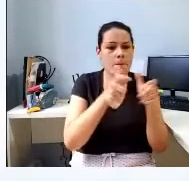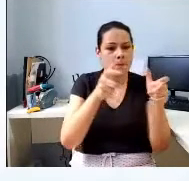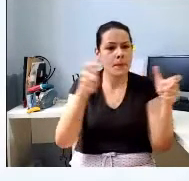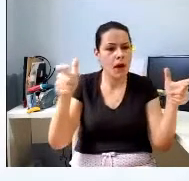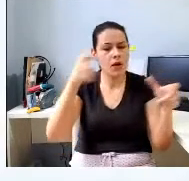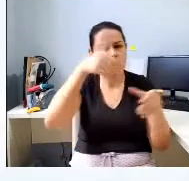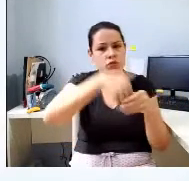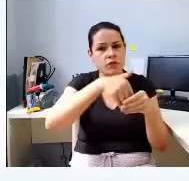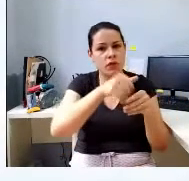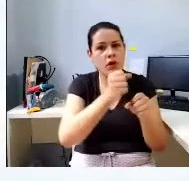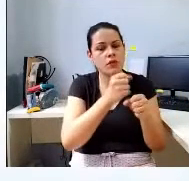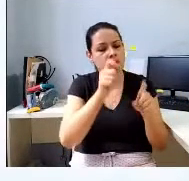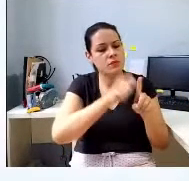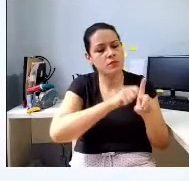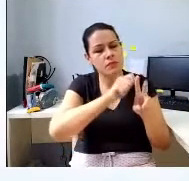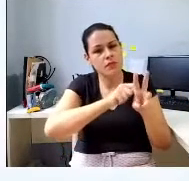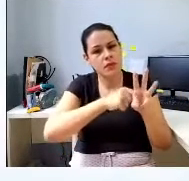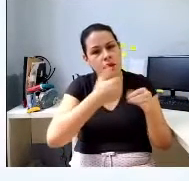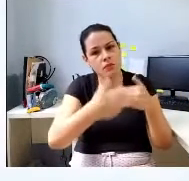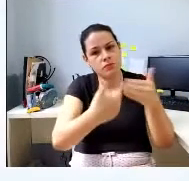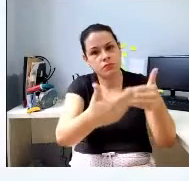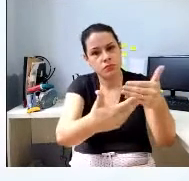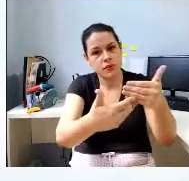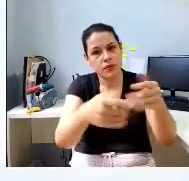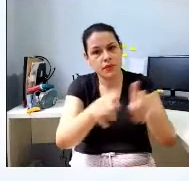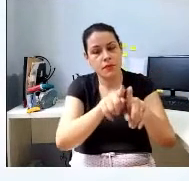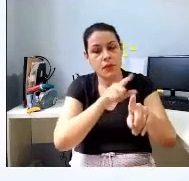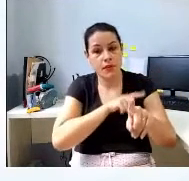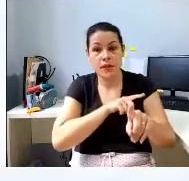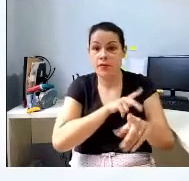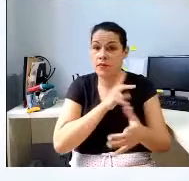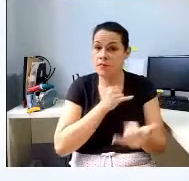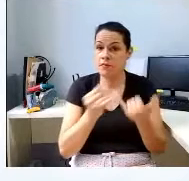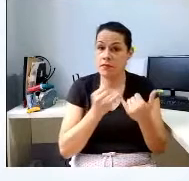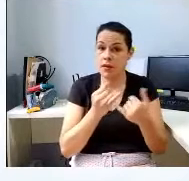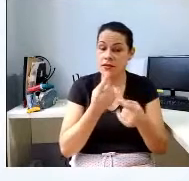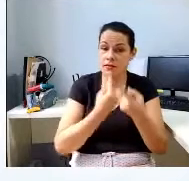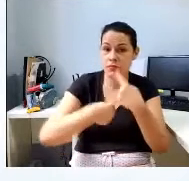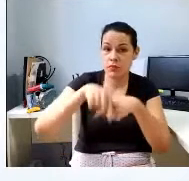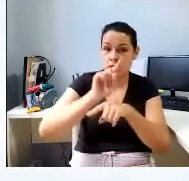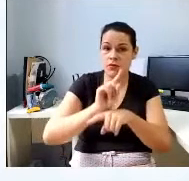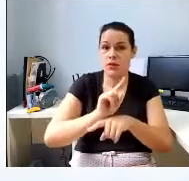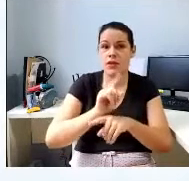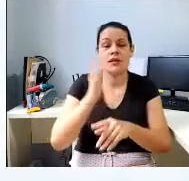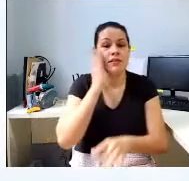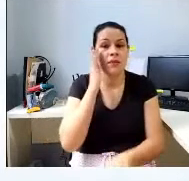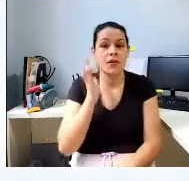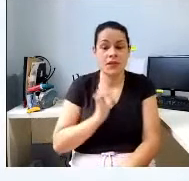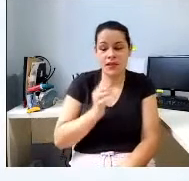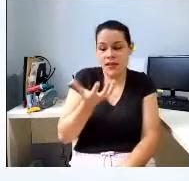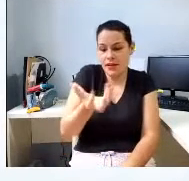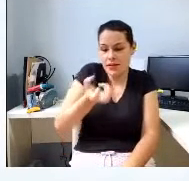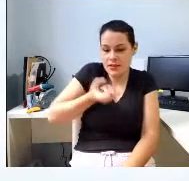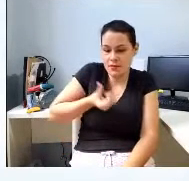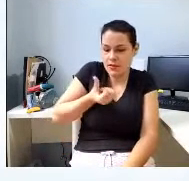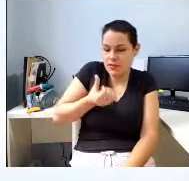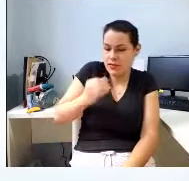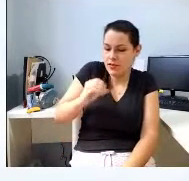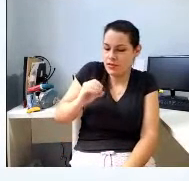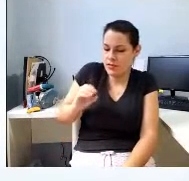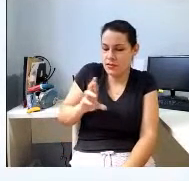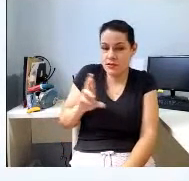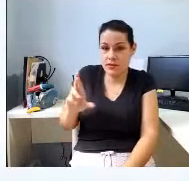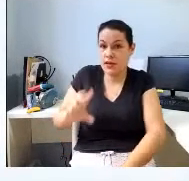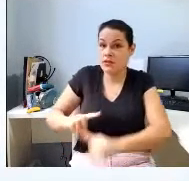nesses últimos meses e até turbinado pelos R$ 600 do abono emergencial,